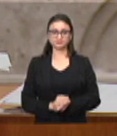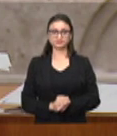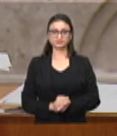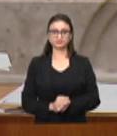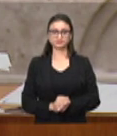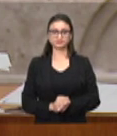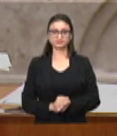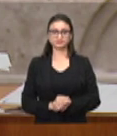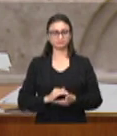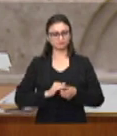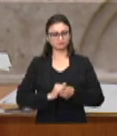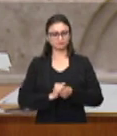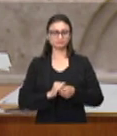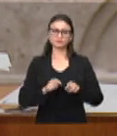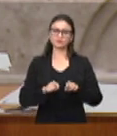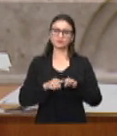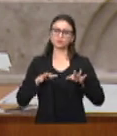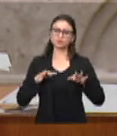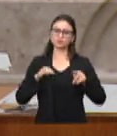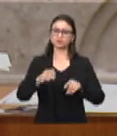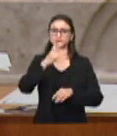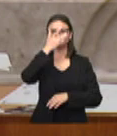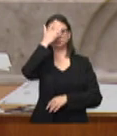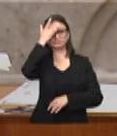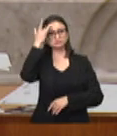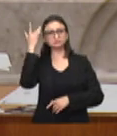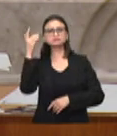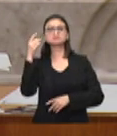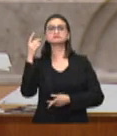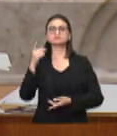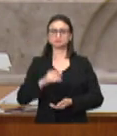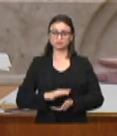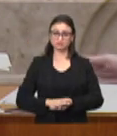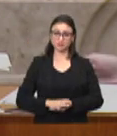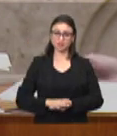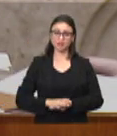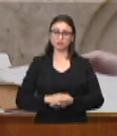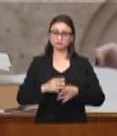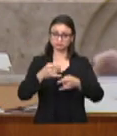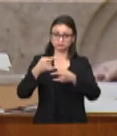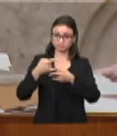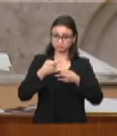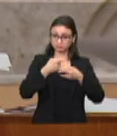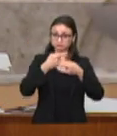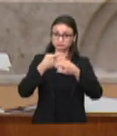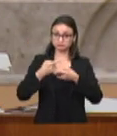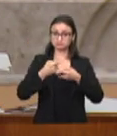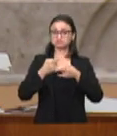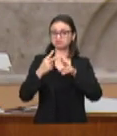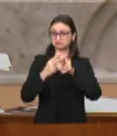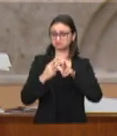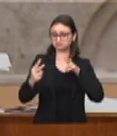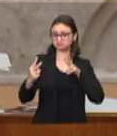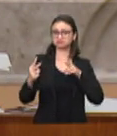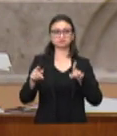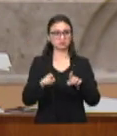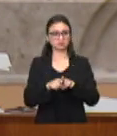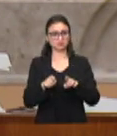A ministra Rosa Weber os cumprimenta com um aceno de cabeça e sorri. Na forma telepresencial.